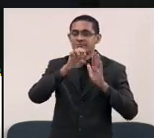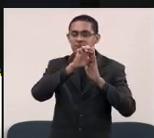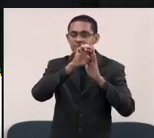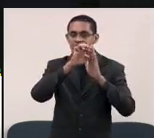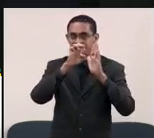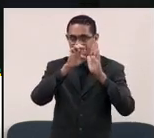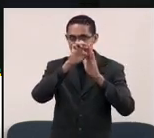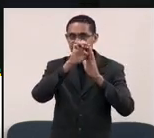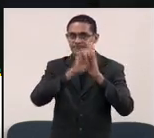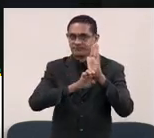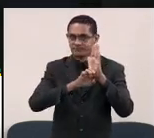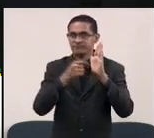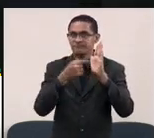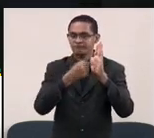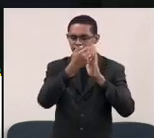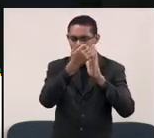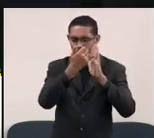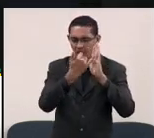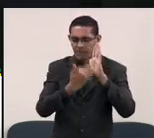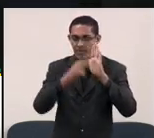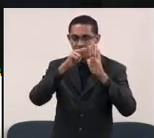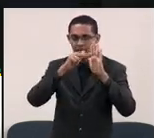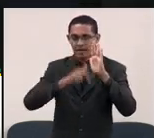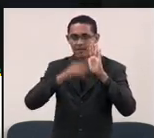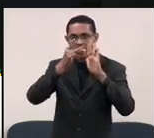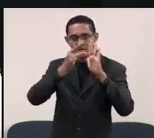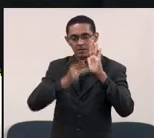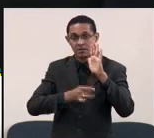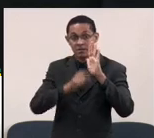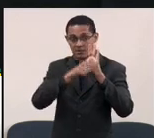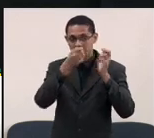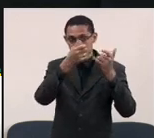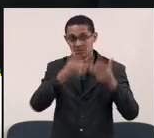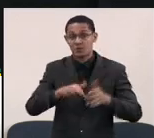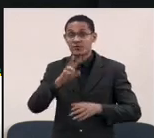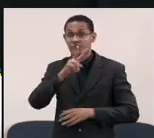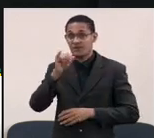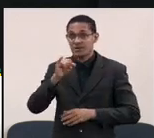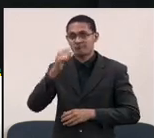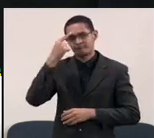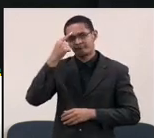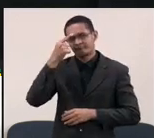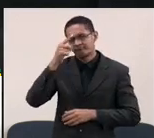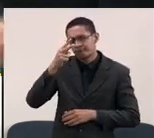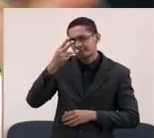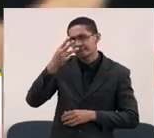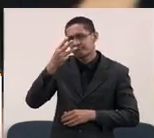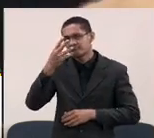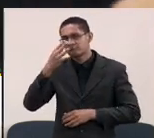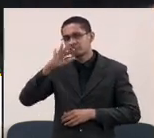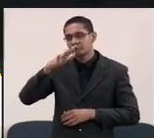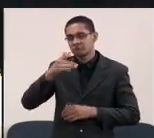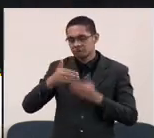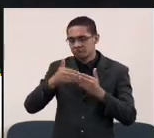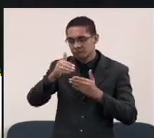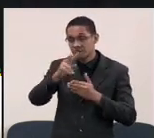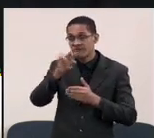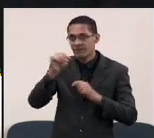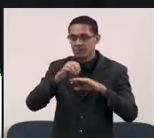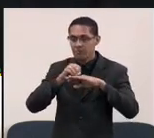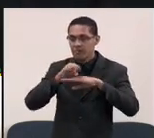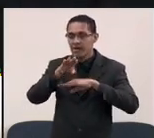a informação do prefeito Clécio que dentro de 3 a 4 dias estará lançando esse